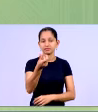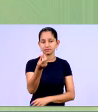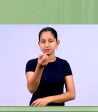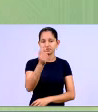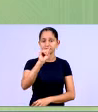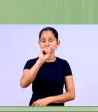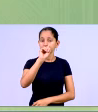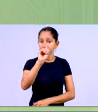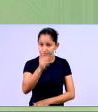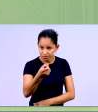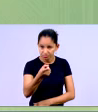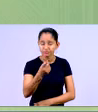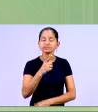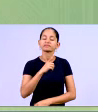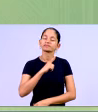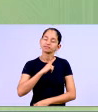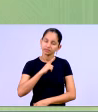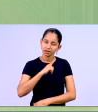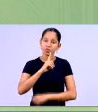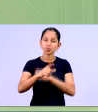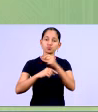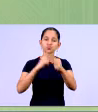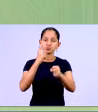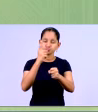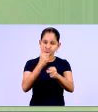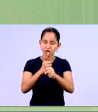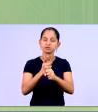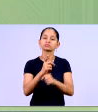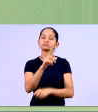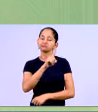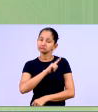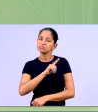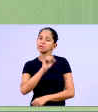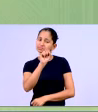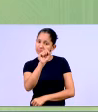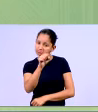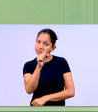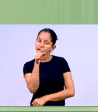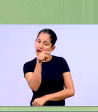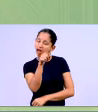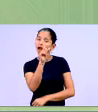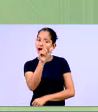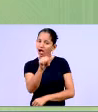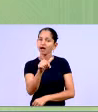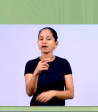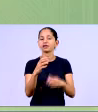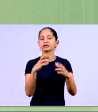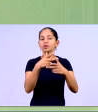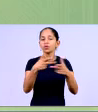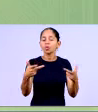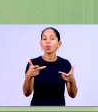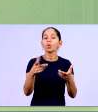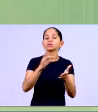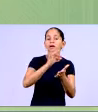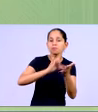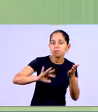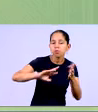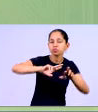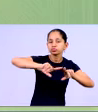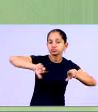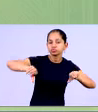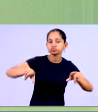mil ano vai ser caracterizado como microempresa. Terá os benefícios das microempresas, terá